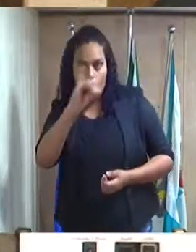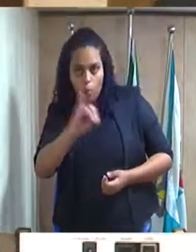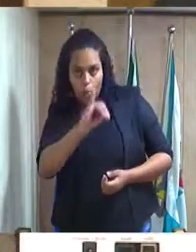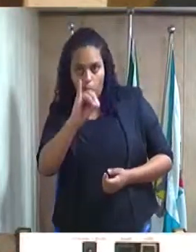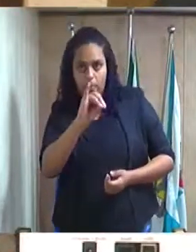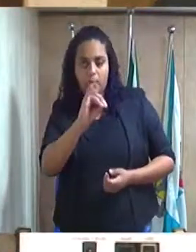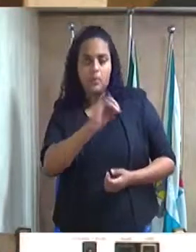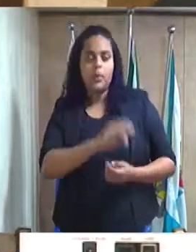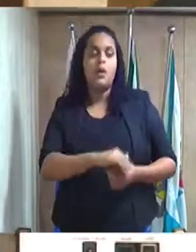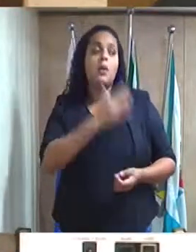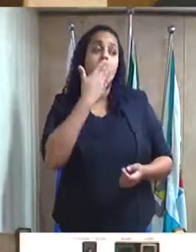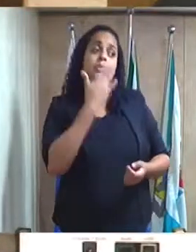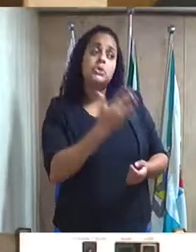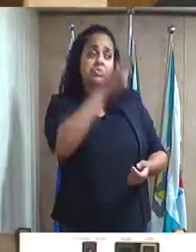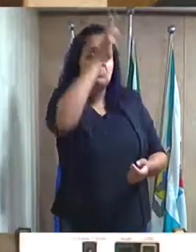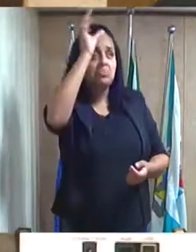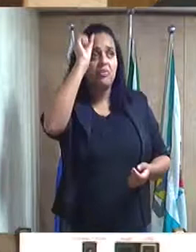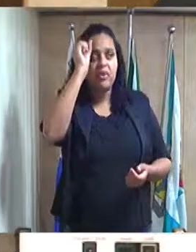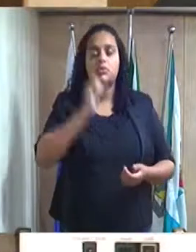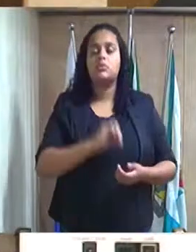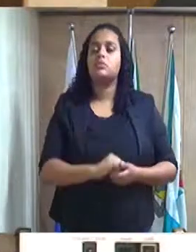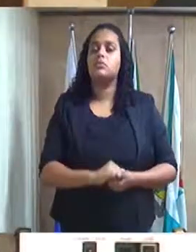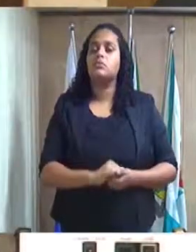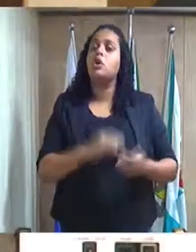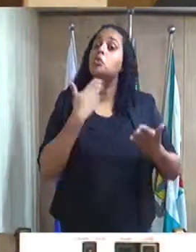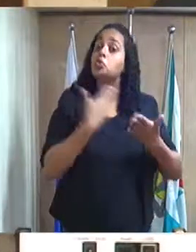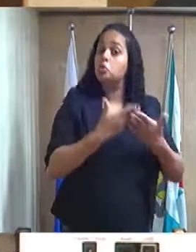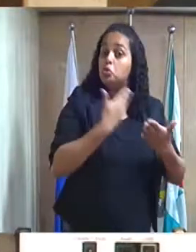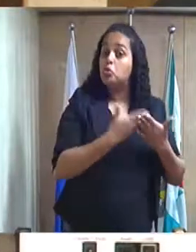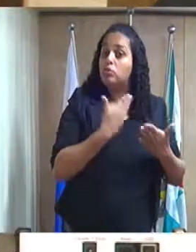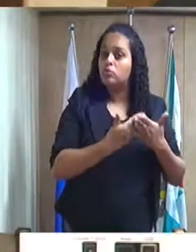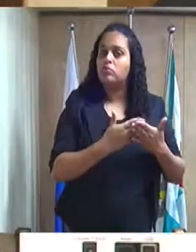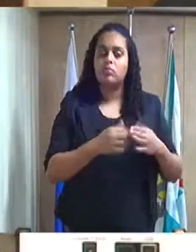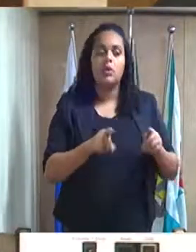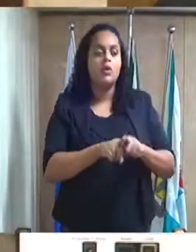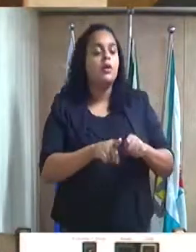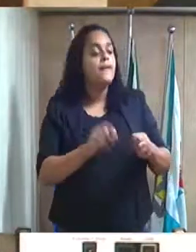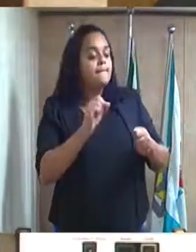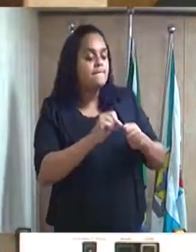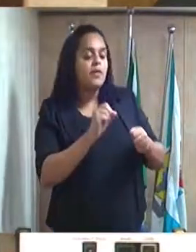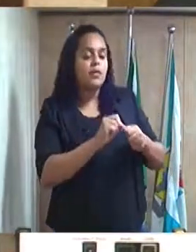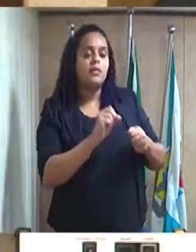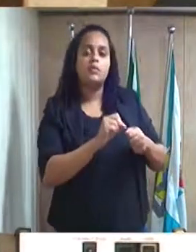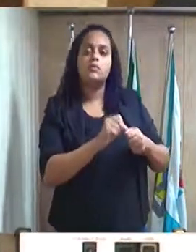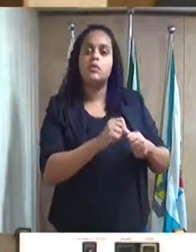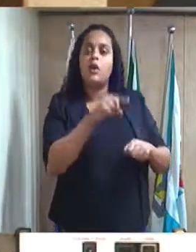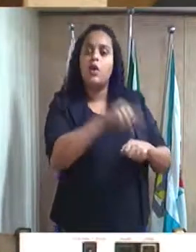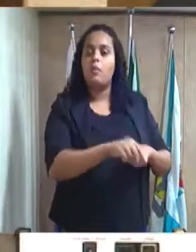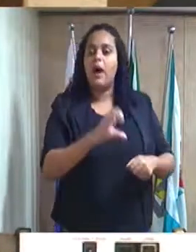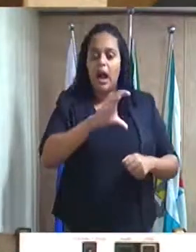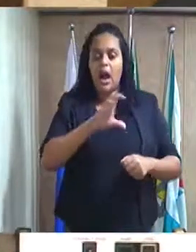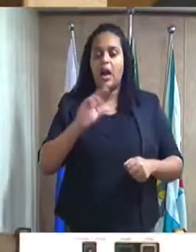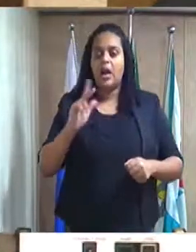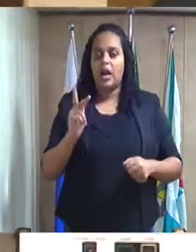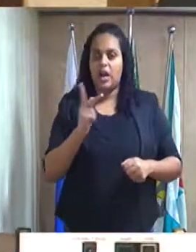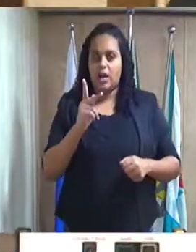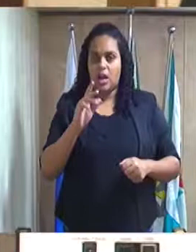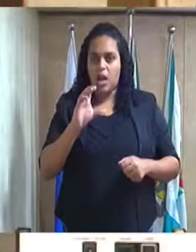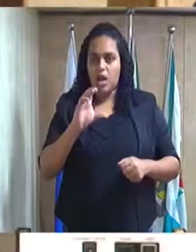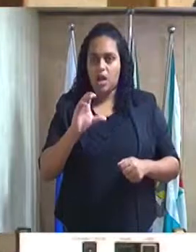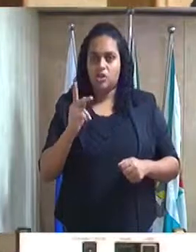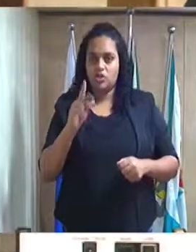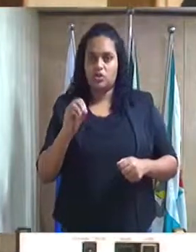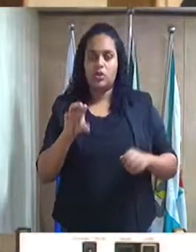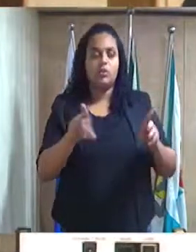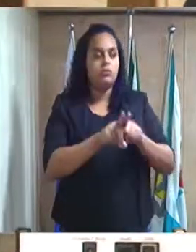solicitando ao excelentíssimo senhor prefeito, um estudo no sentido de implantar uma creche que funcione em tempo